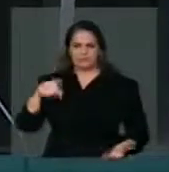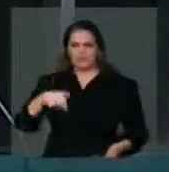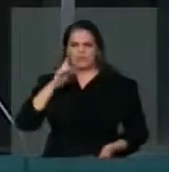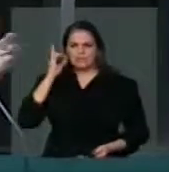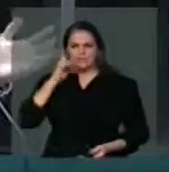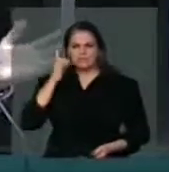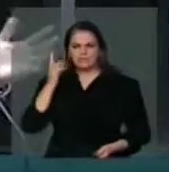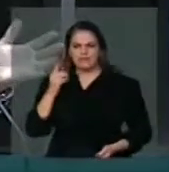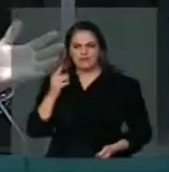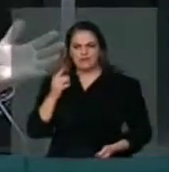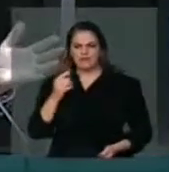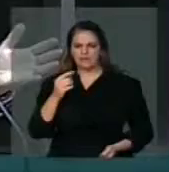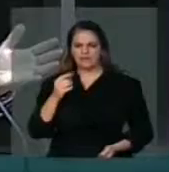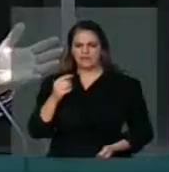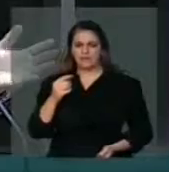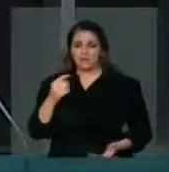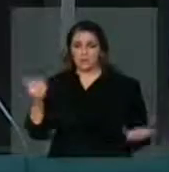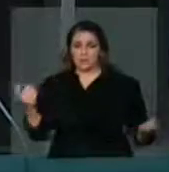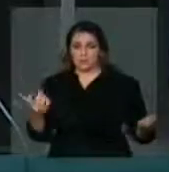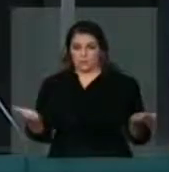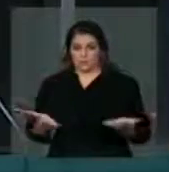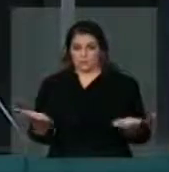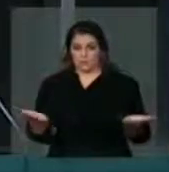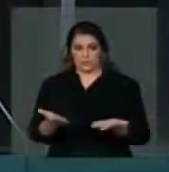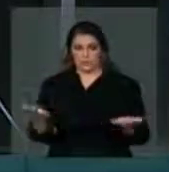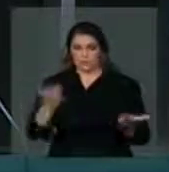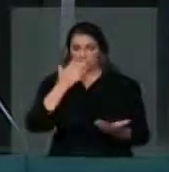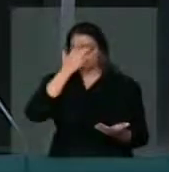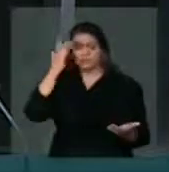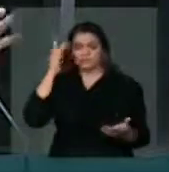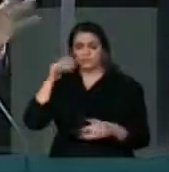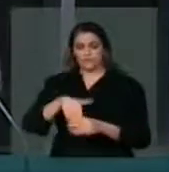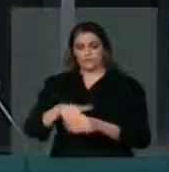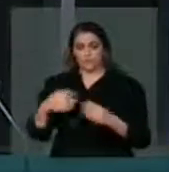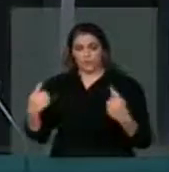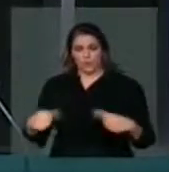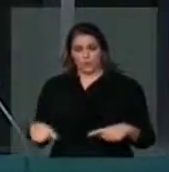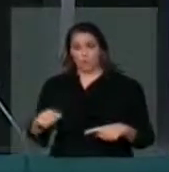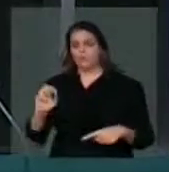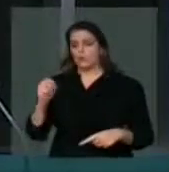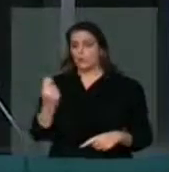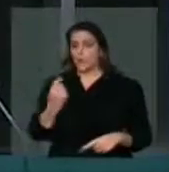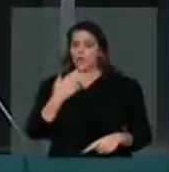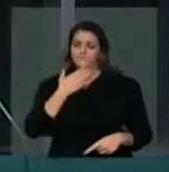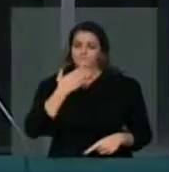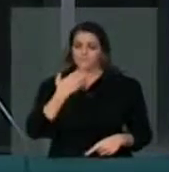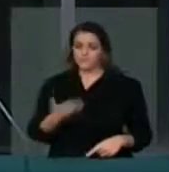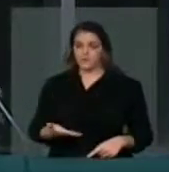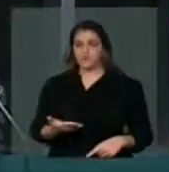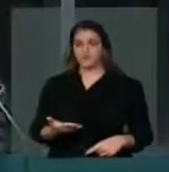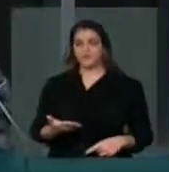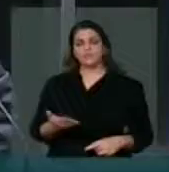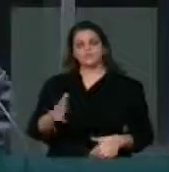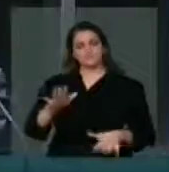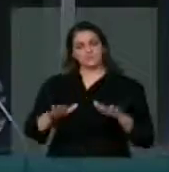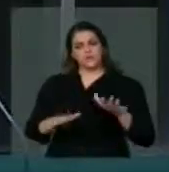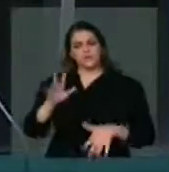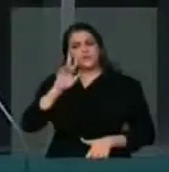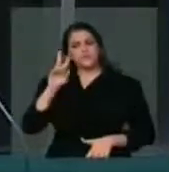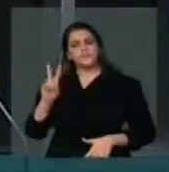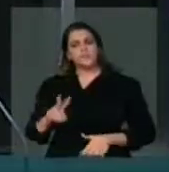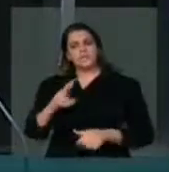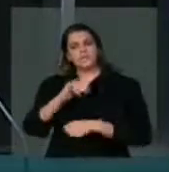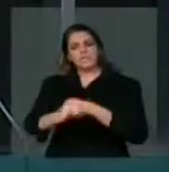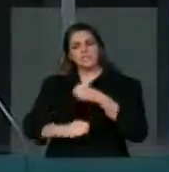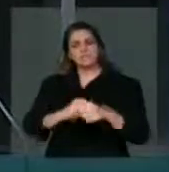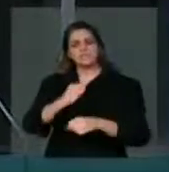casa. É bem verdade que hoje, os que votaram contra e os que votaram a favor, devo estar acompanhando as redes